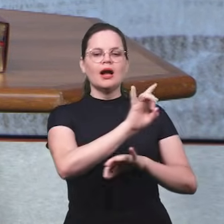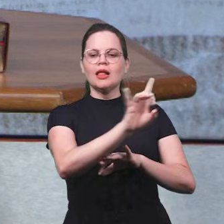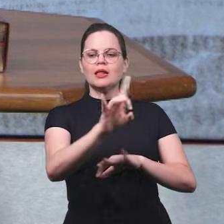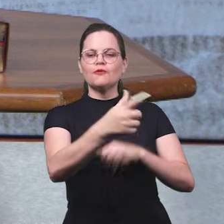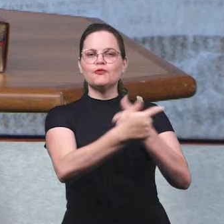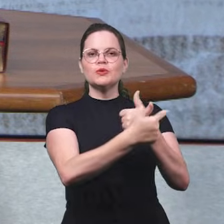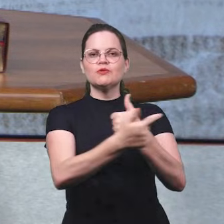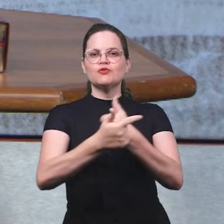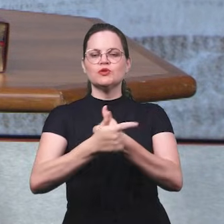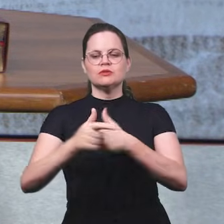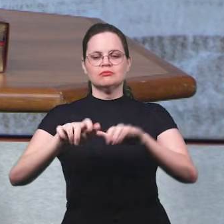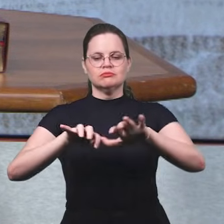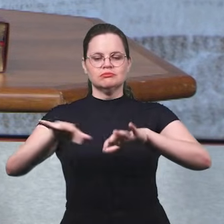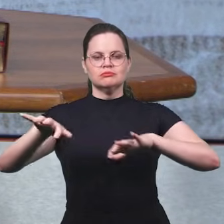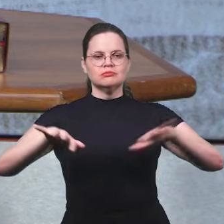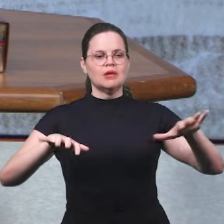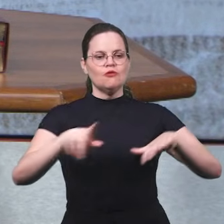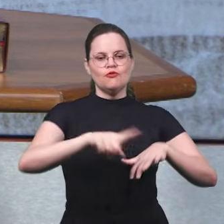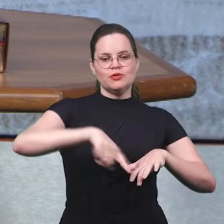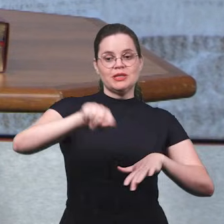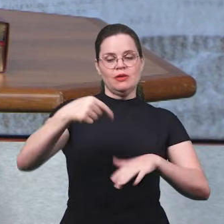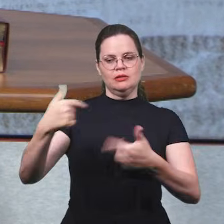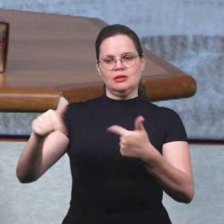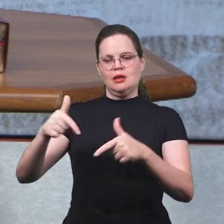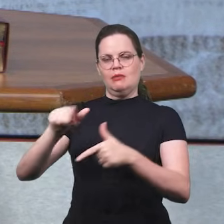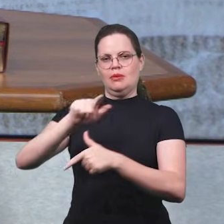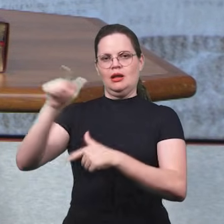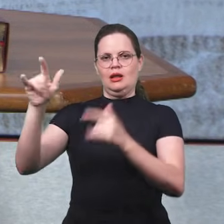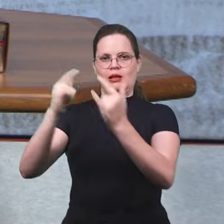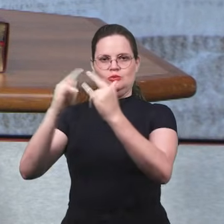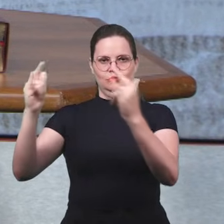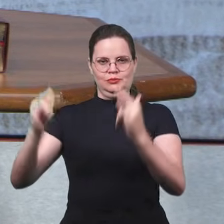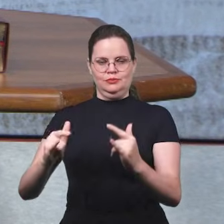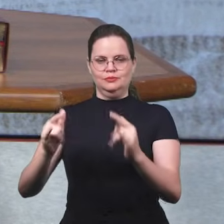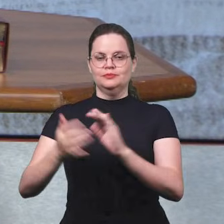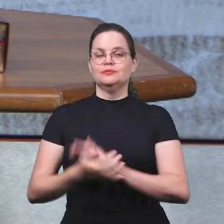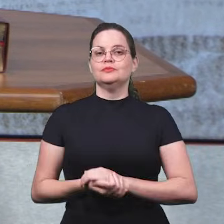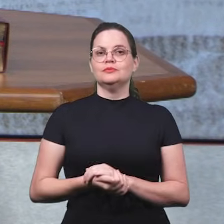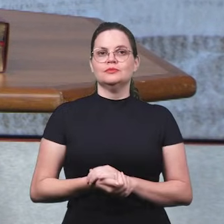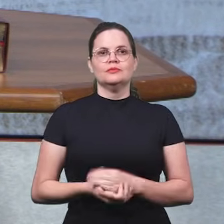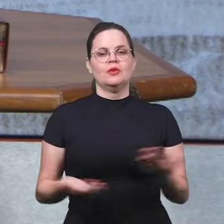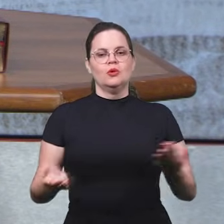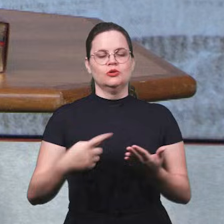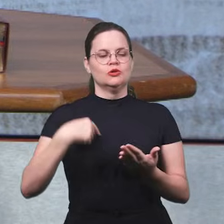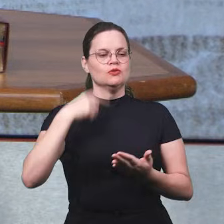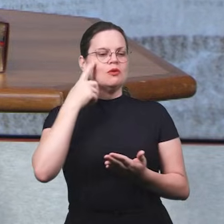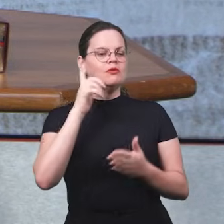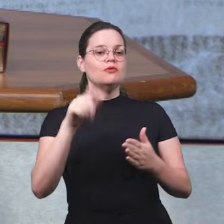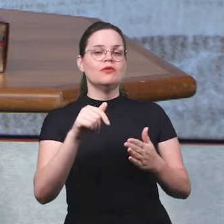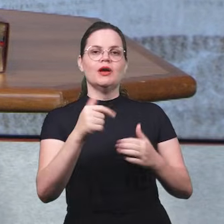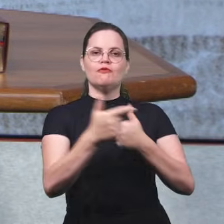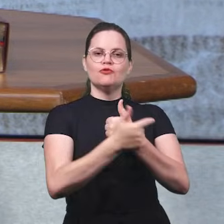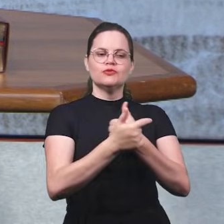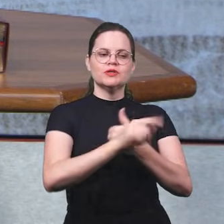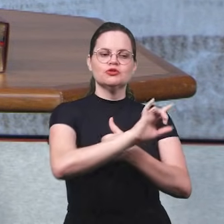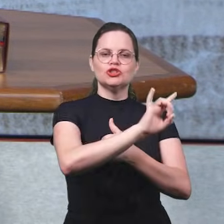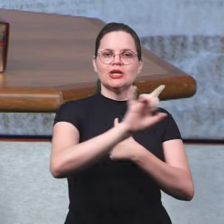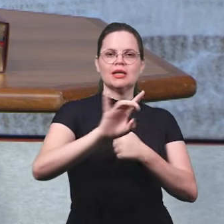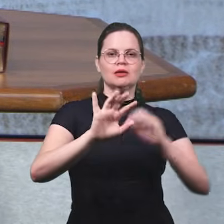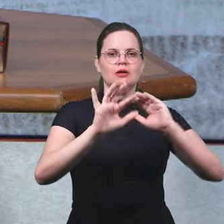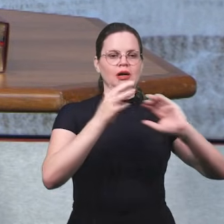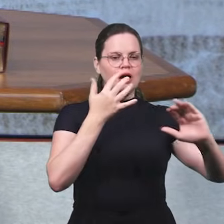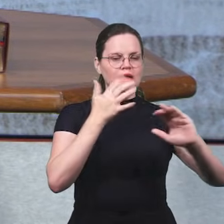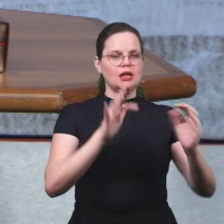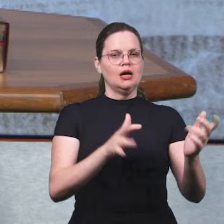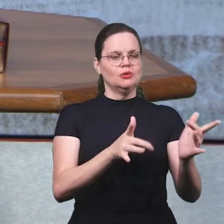que serviriam no templo. E hoje nós vamos ver aqui as funções dos cantores em cada um dos seus